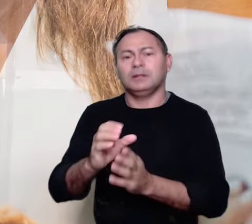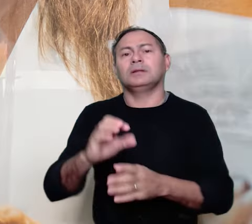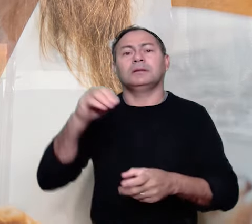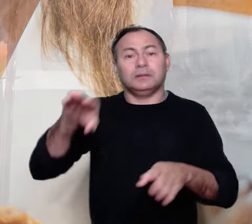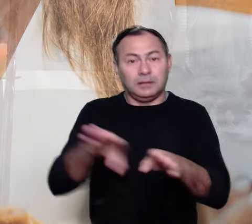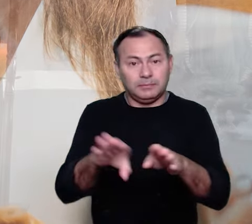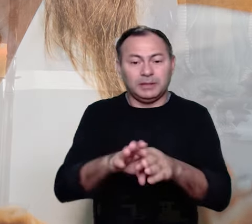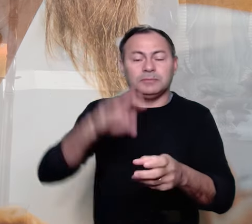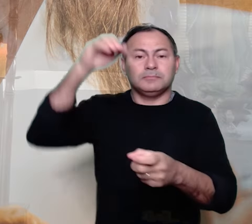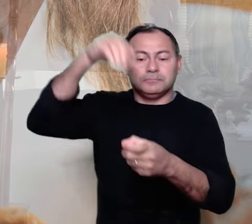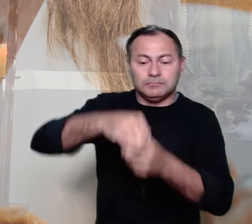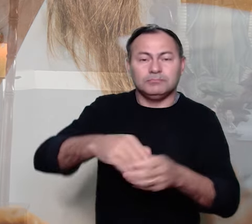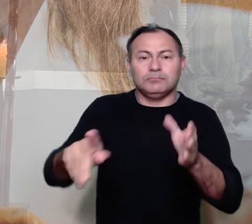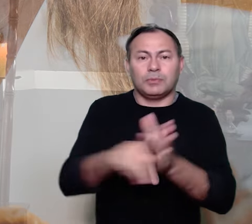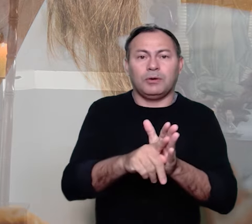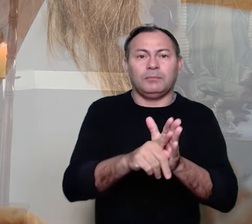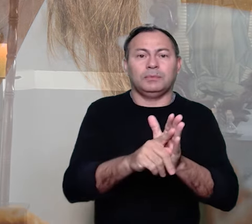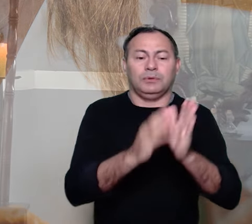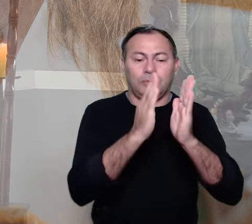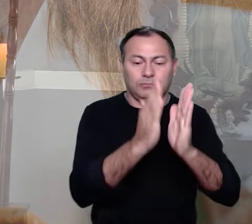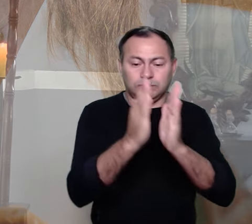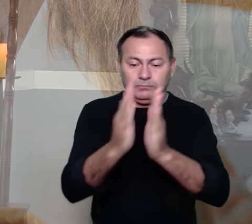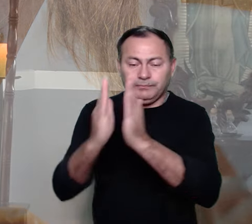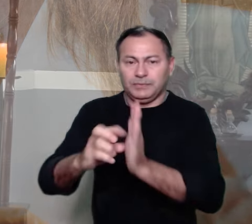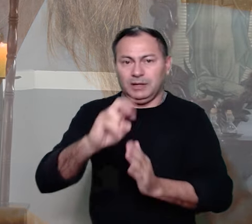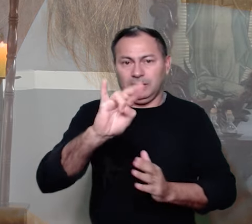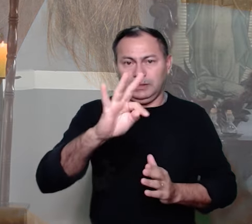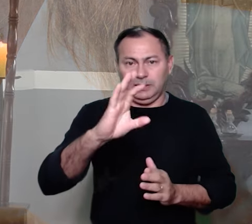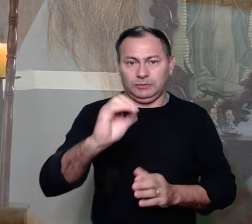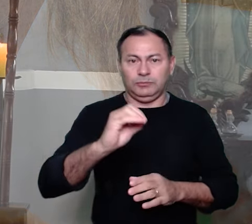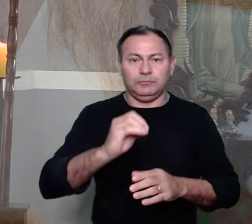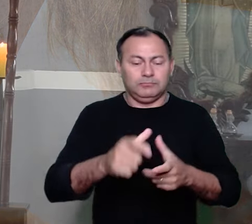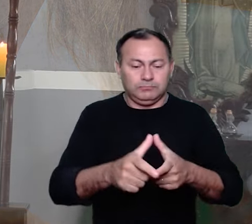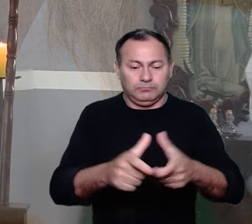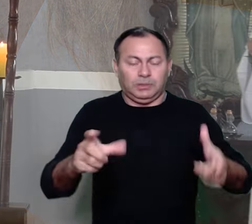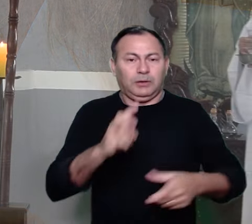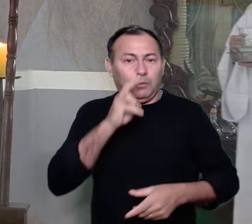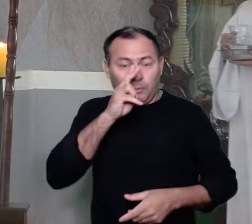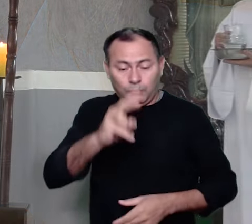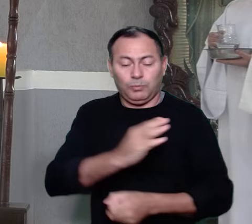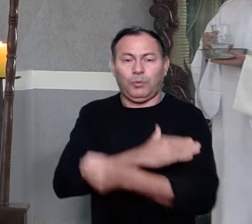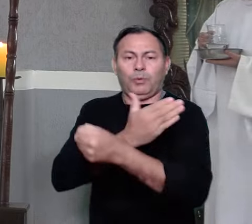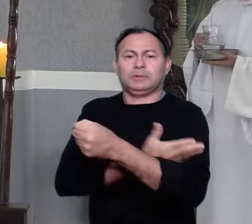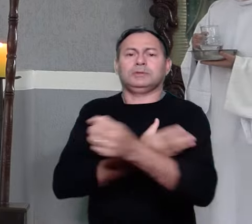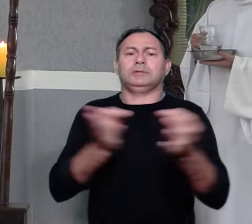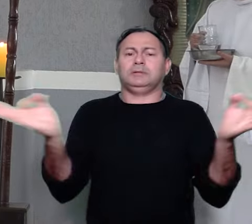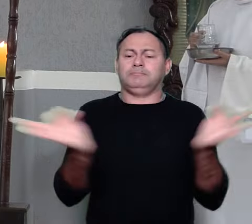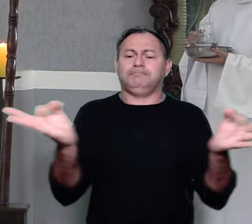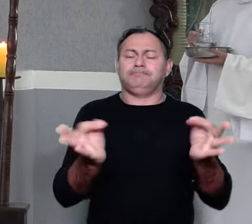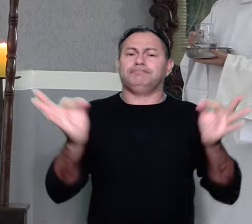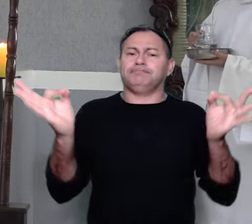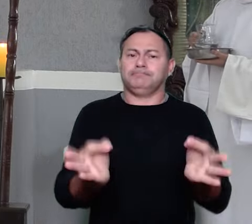constitui o próprio rito, atribuindo-lhe maior força e eficácia.